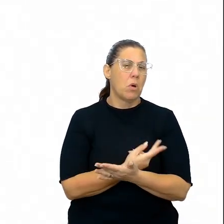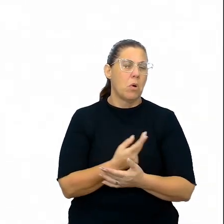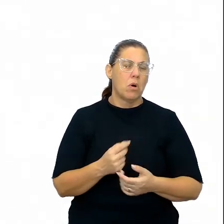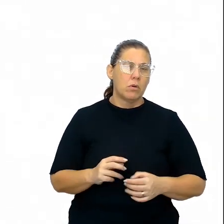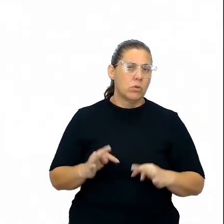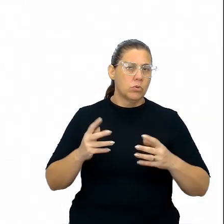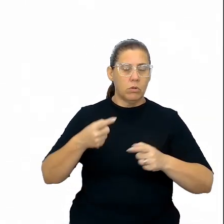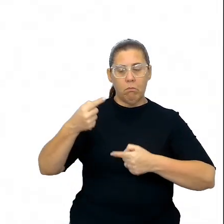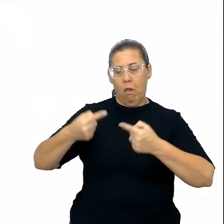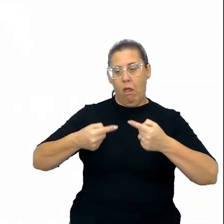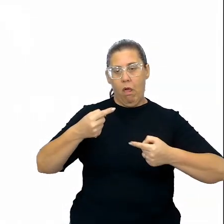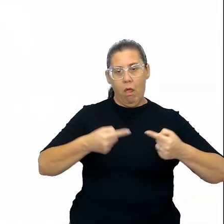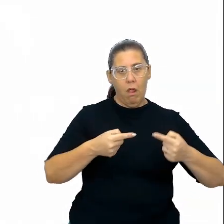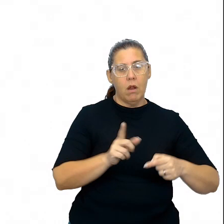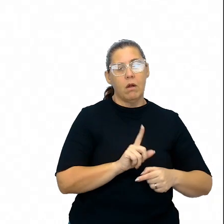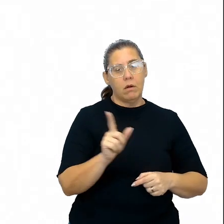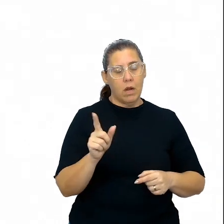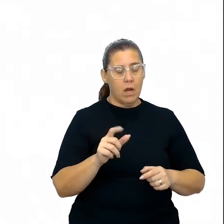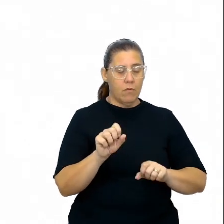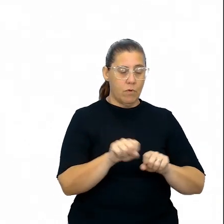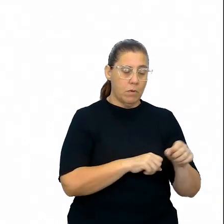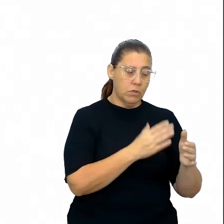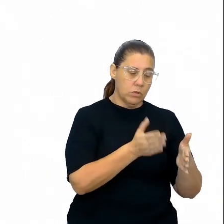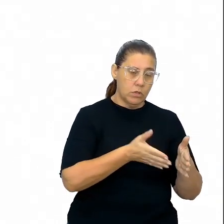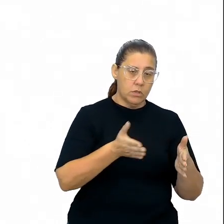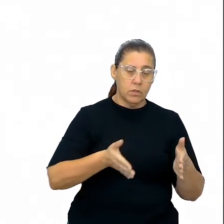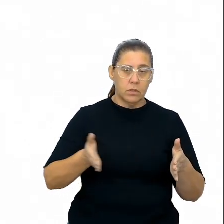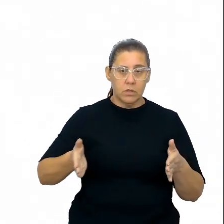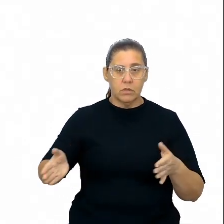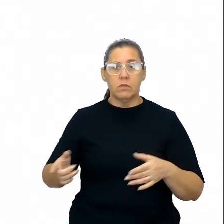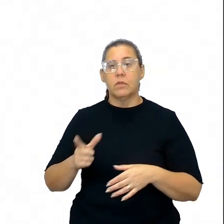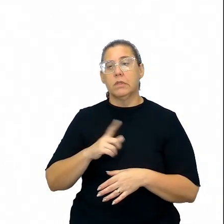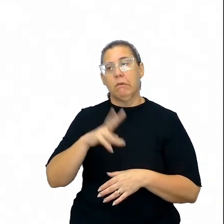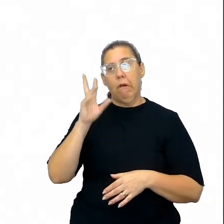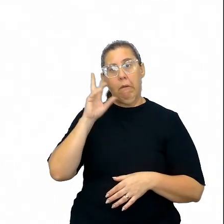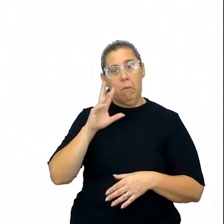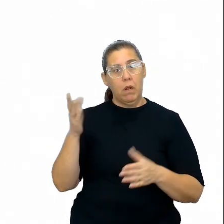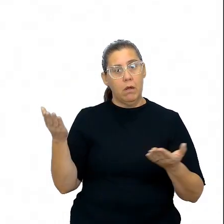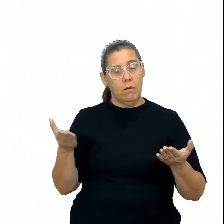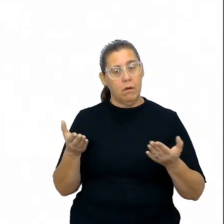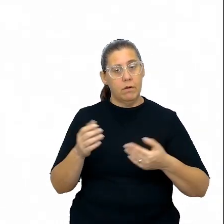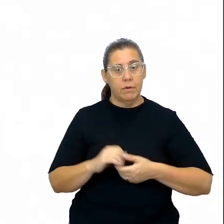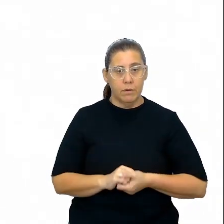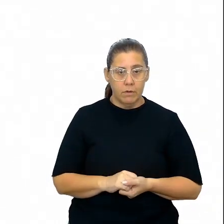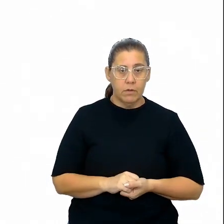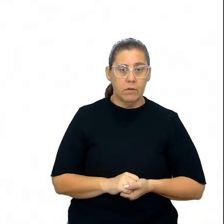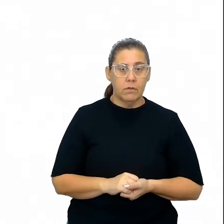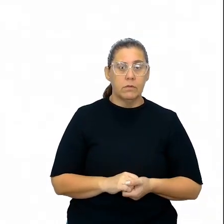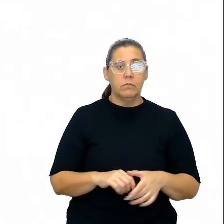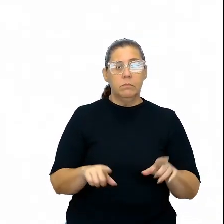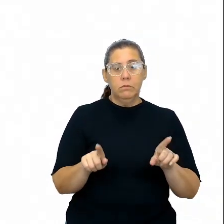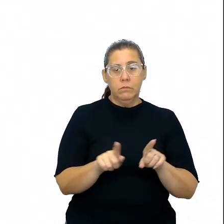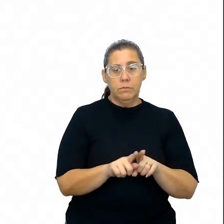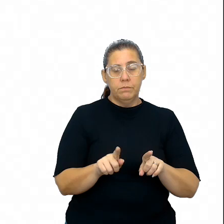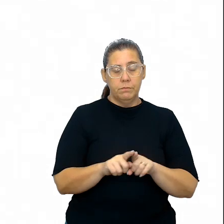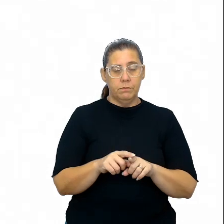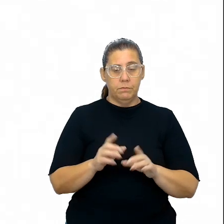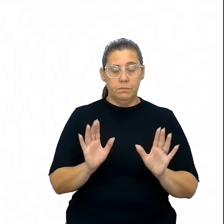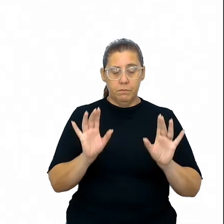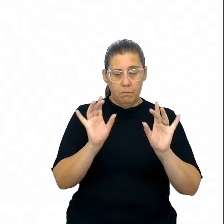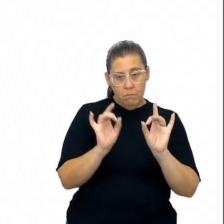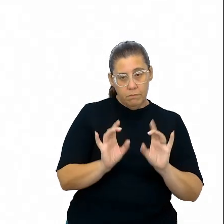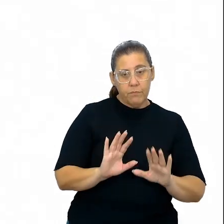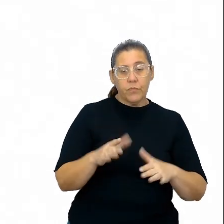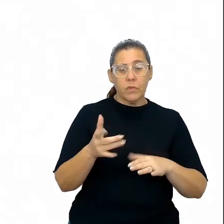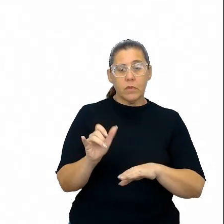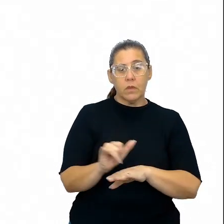nós discutimos lá na formação de etapa, a gente vai ter que retomar aqui. A partir do conhecimento especializado do conteúdo, quais